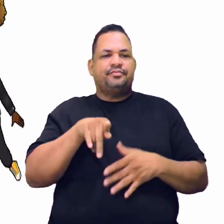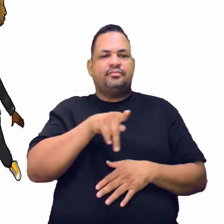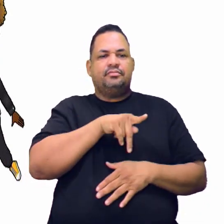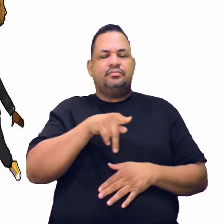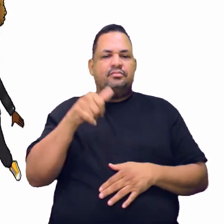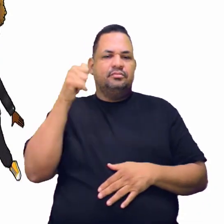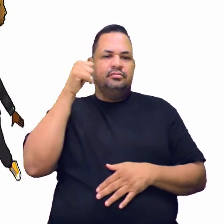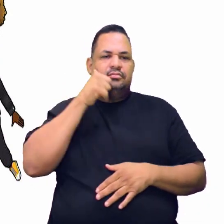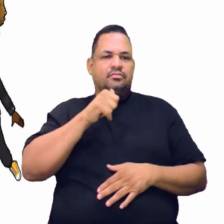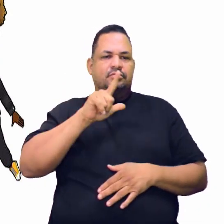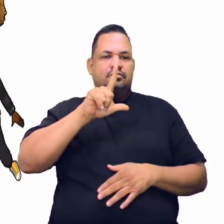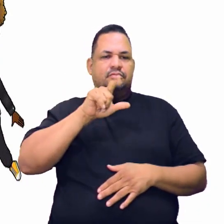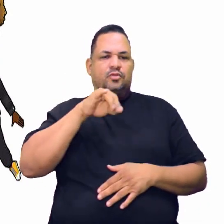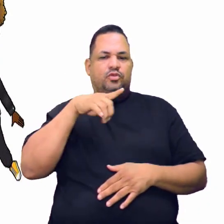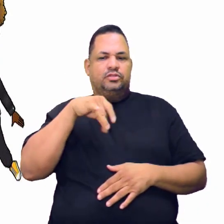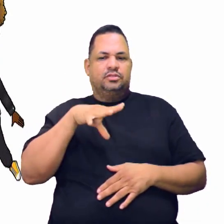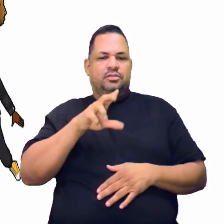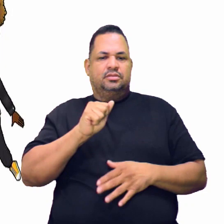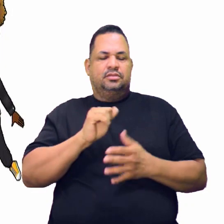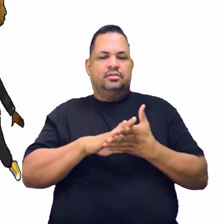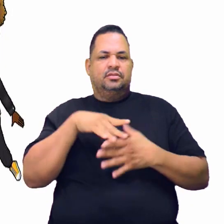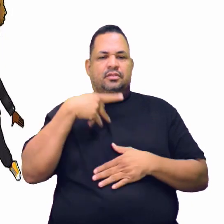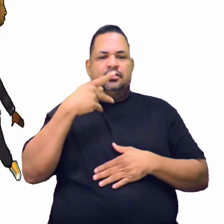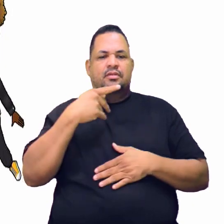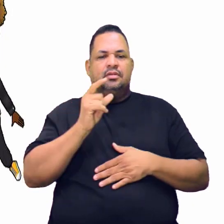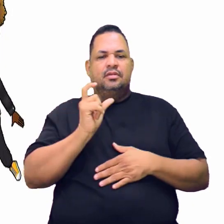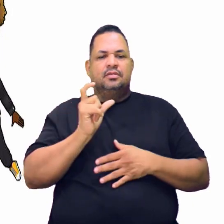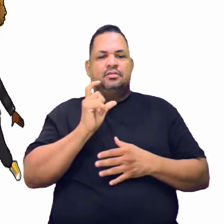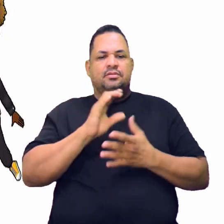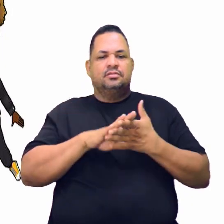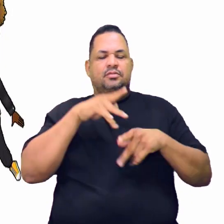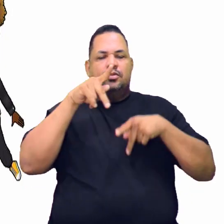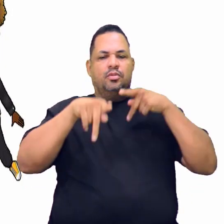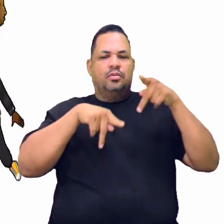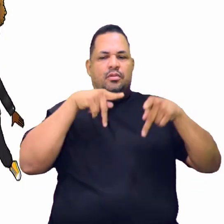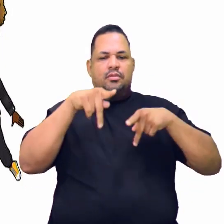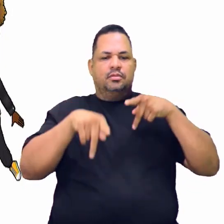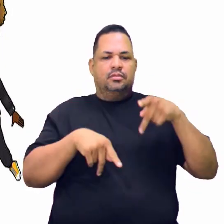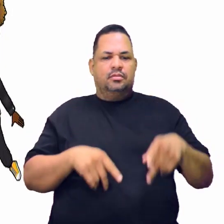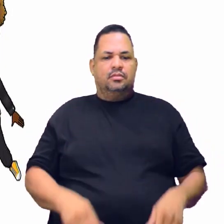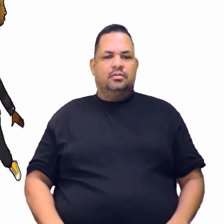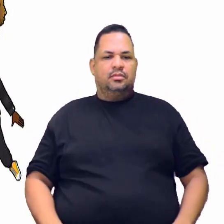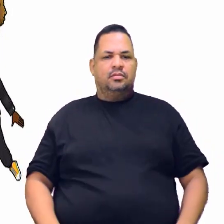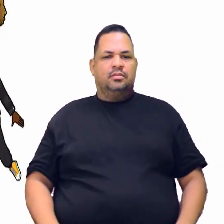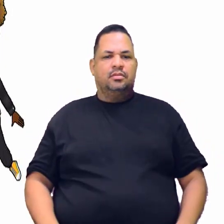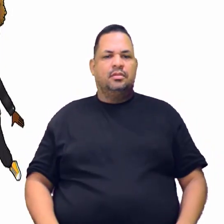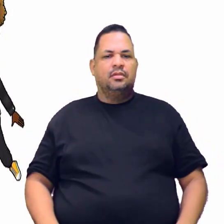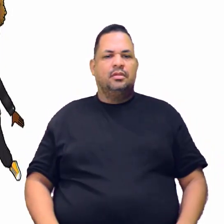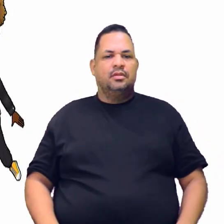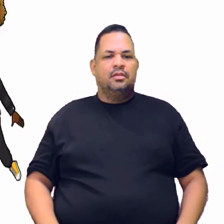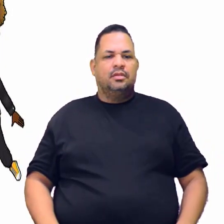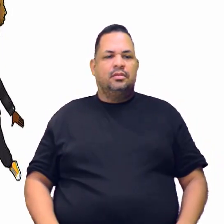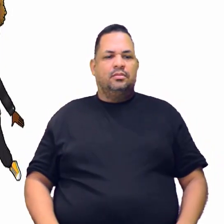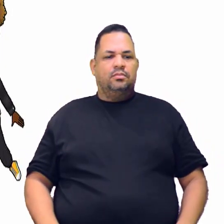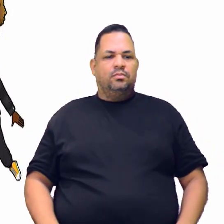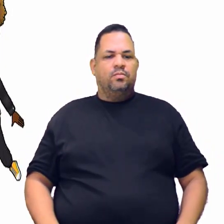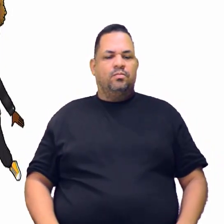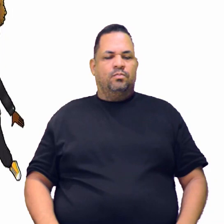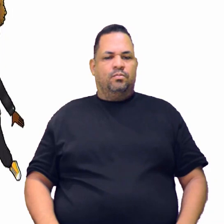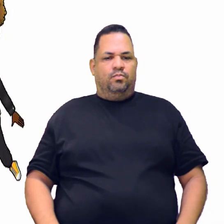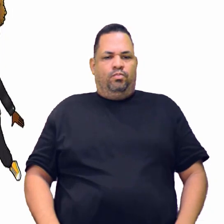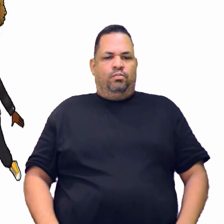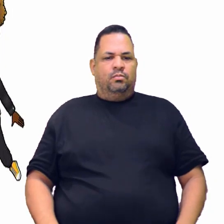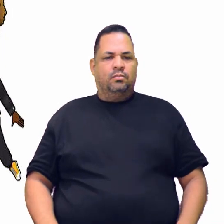Lucinéia, um dia que ela trabalhou ditados populares, tá certo? A turminha aqui tá fazendo a apresentação,